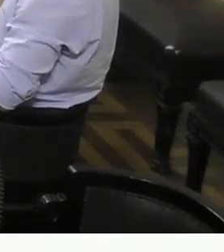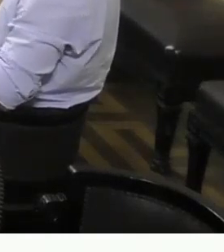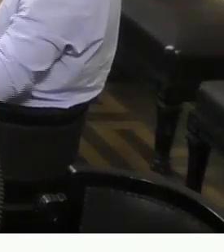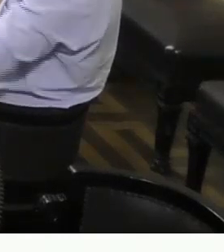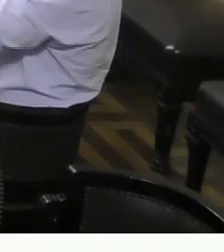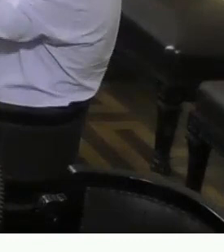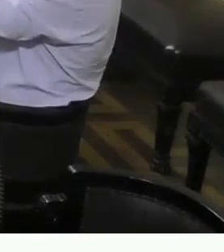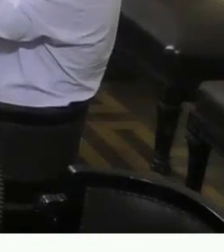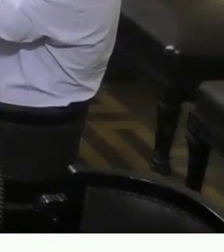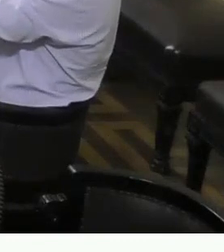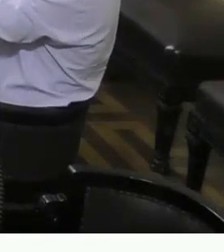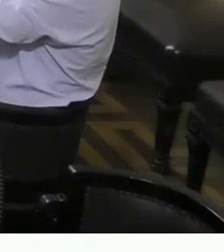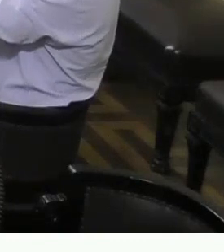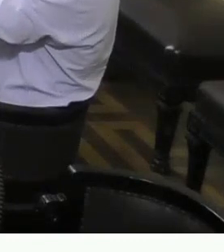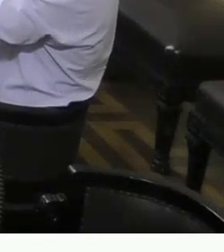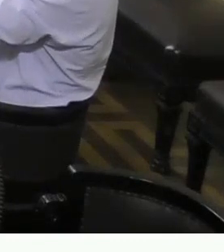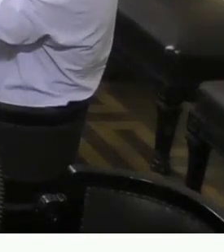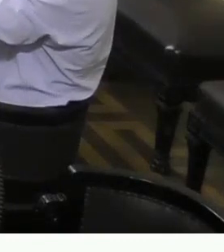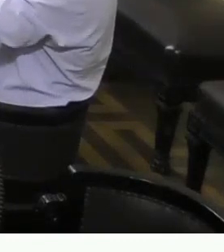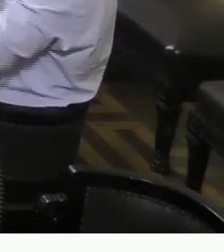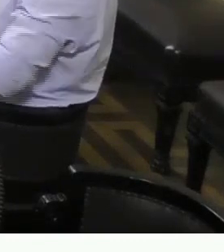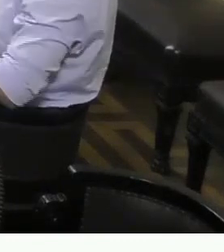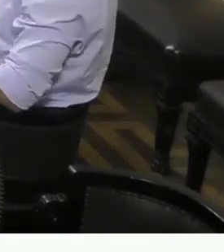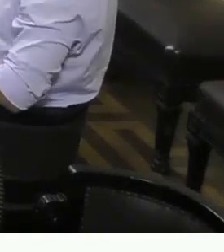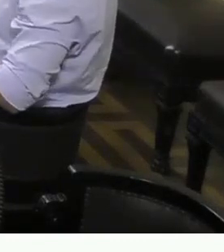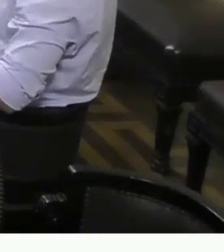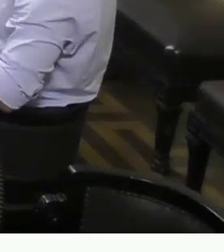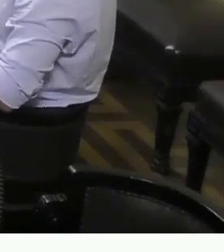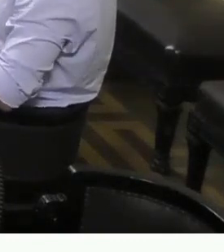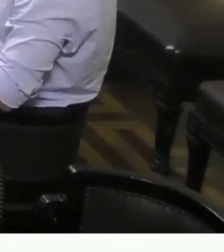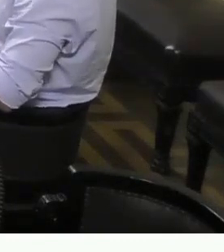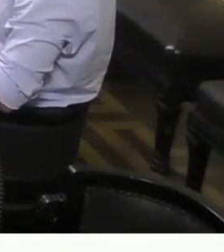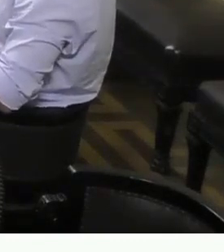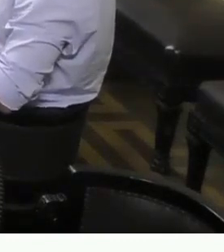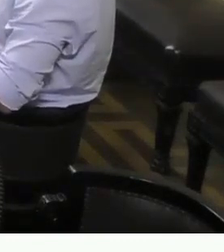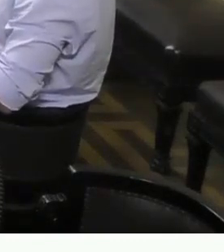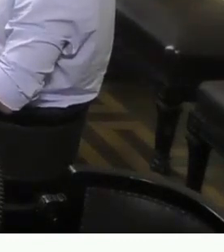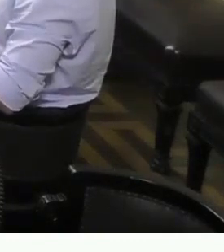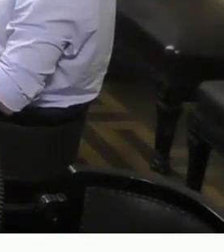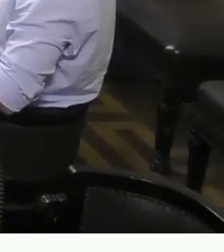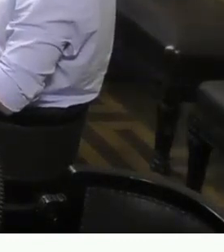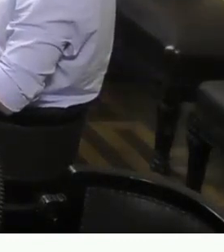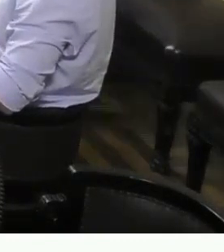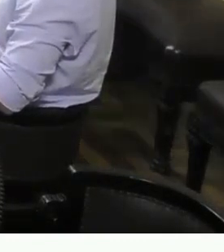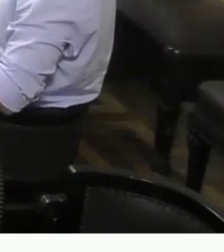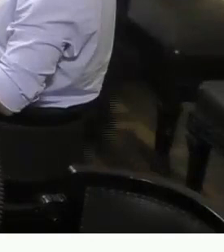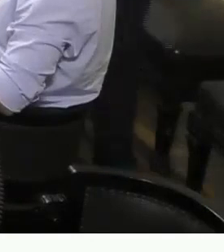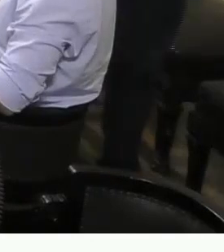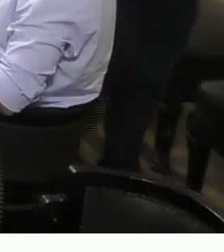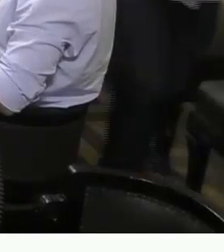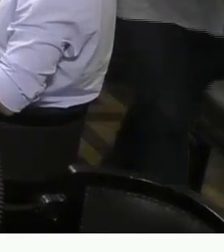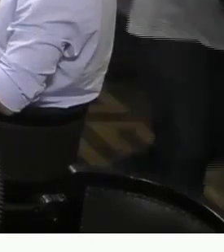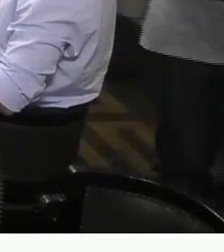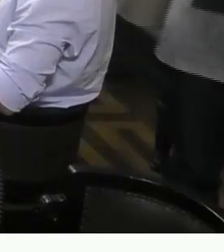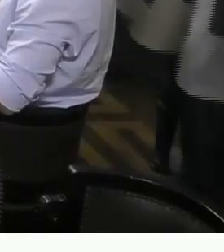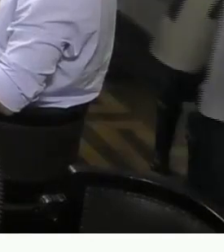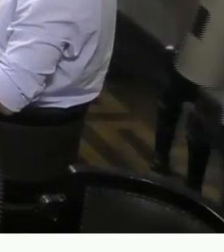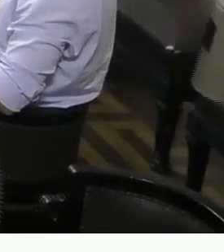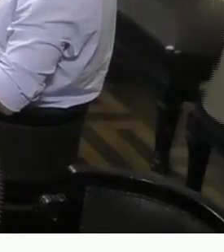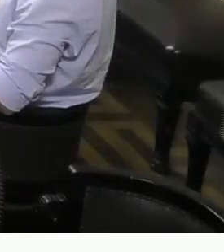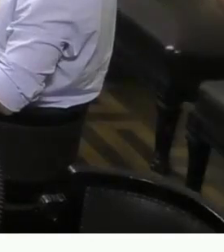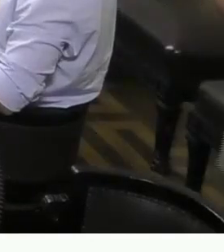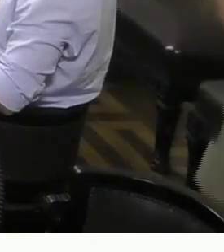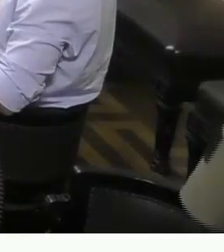não existe. A gente está dando um exemplo, pior exemplo que a gente está imaginando aqui, é um momento em que dá ausência completa de água